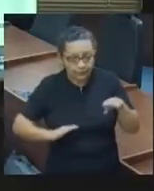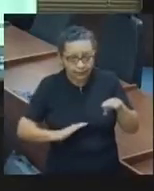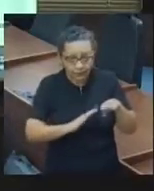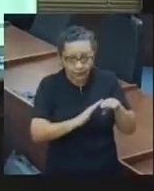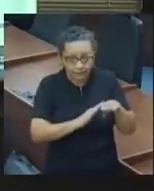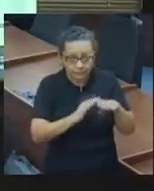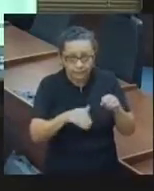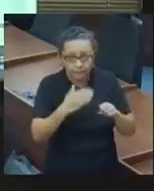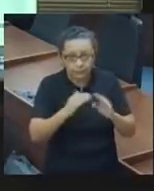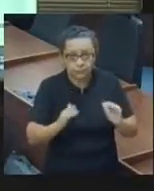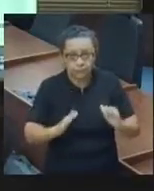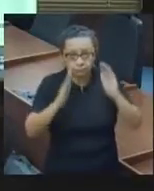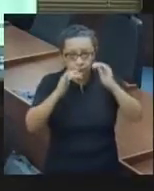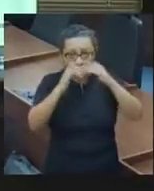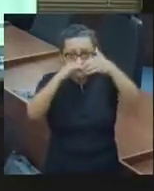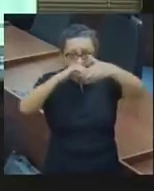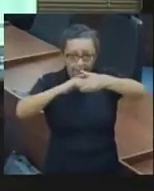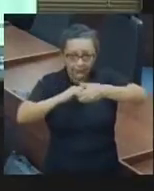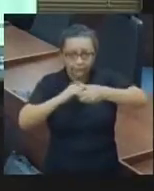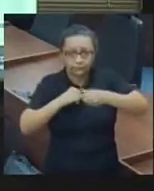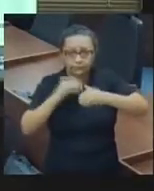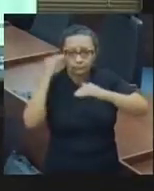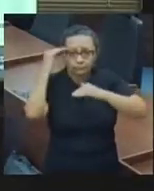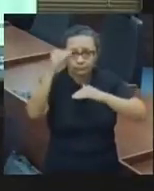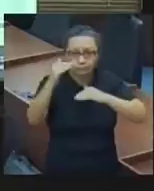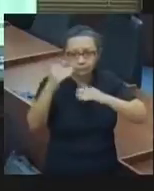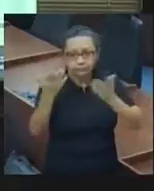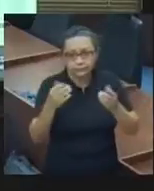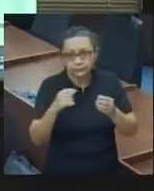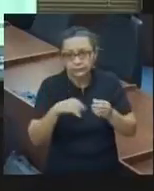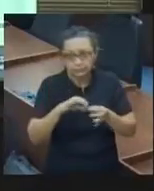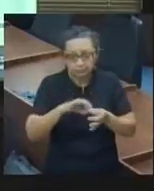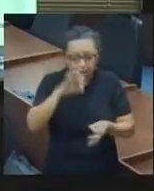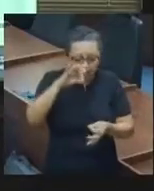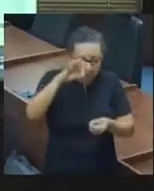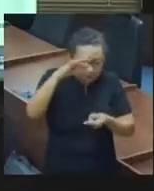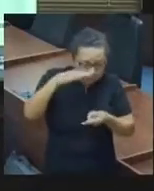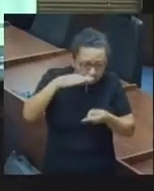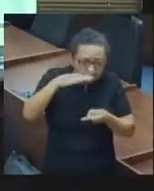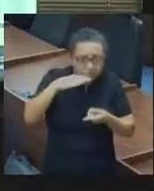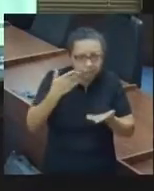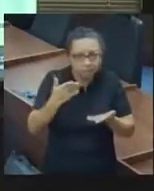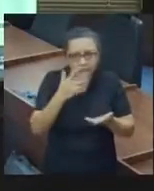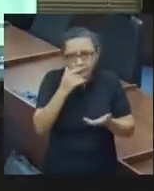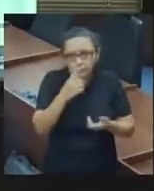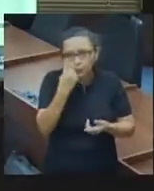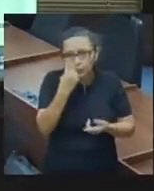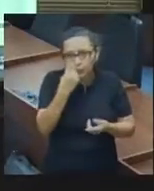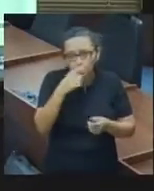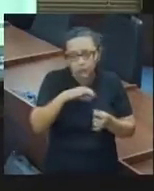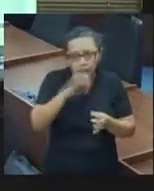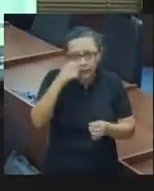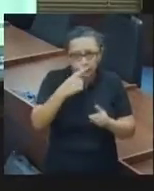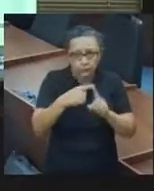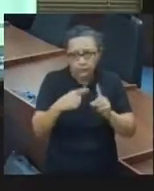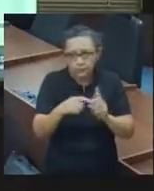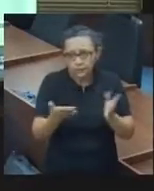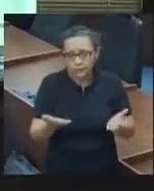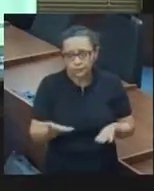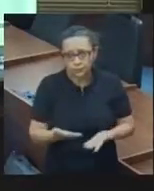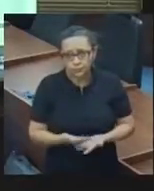teto ali ia ficar muito baixo eu não sei qual é a altura e mas eu acho que é coisa de um metro e meio metro